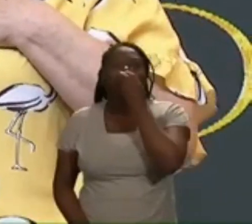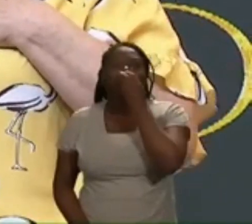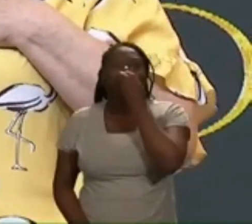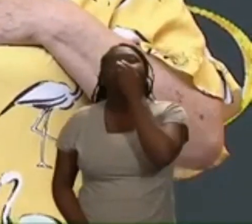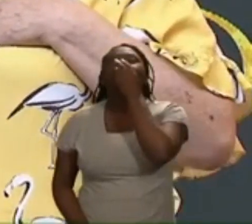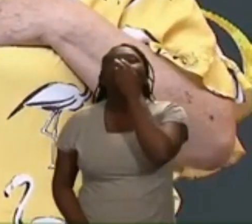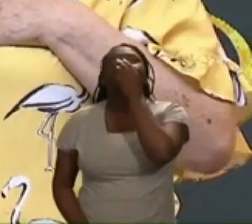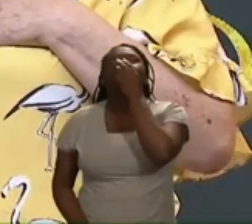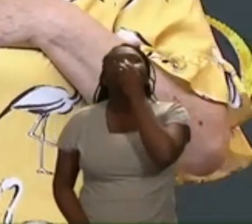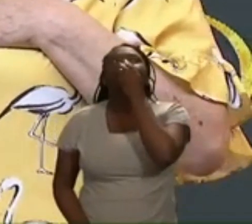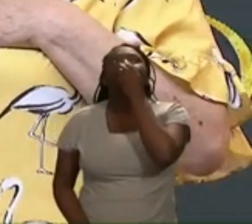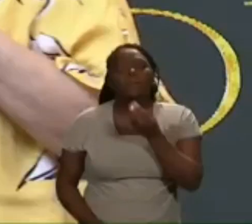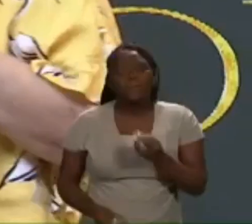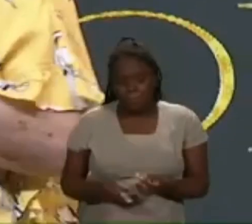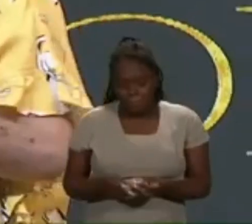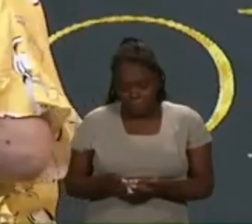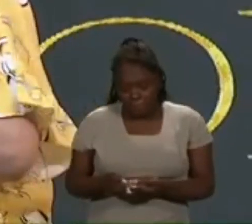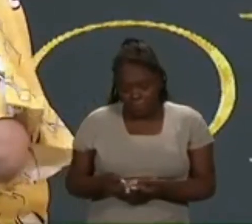Aleluia.